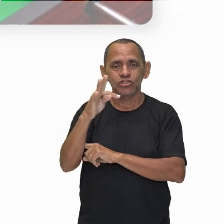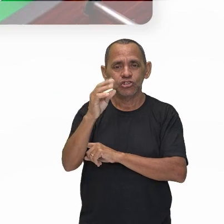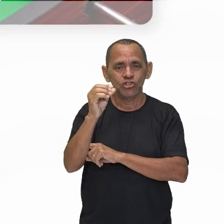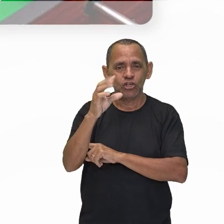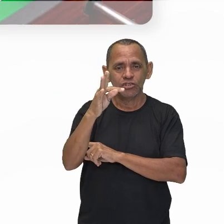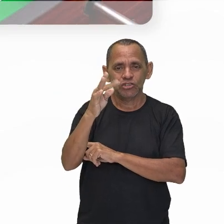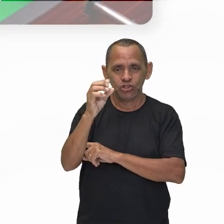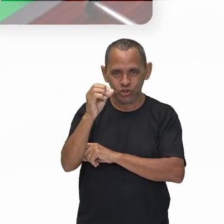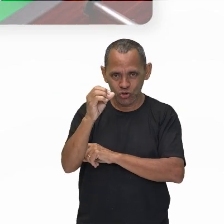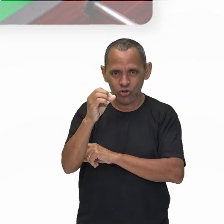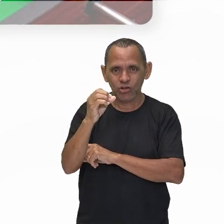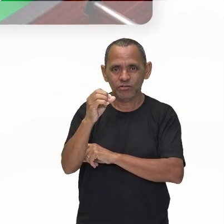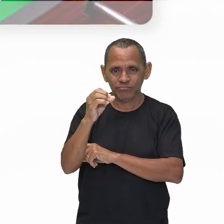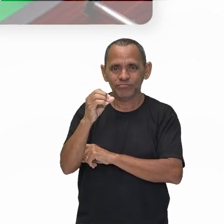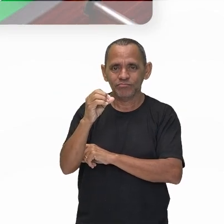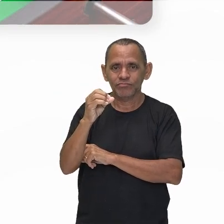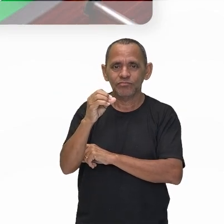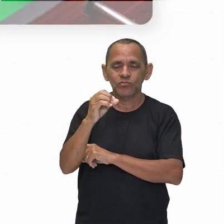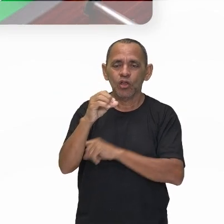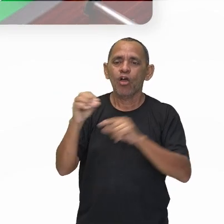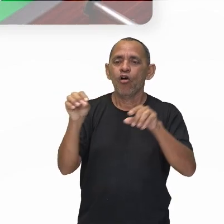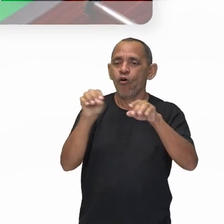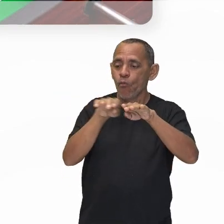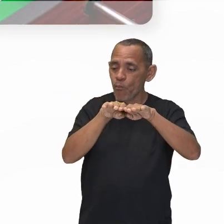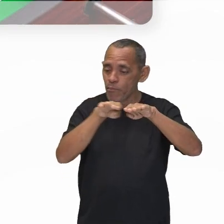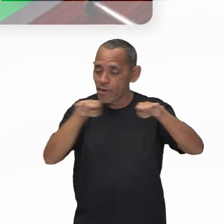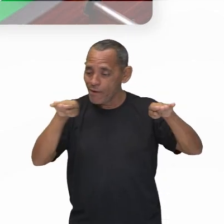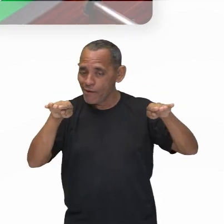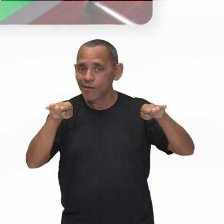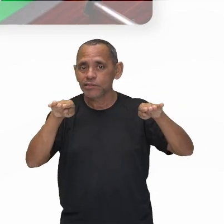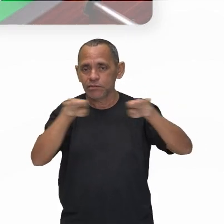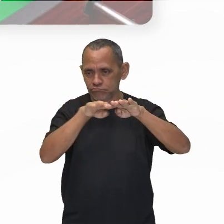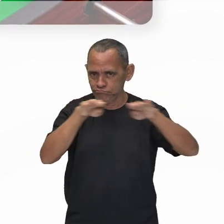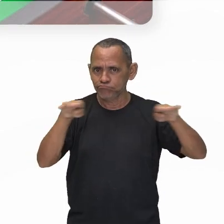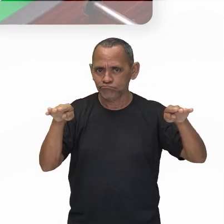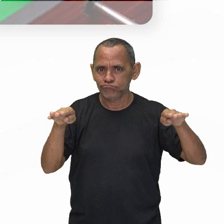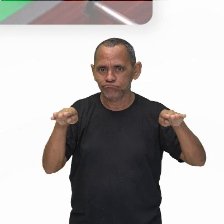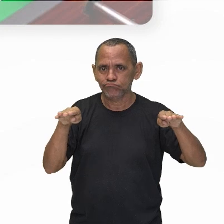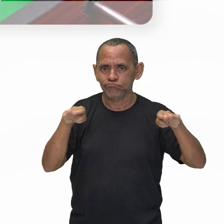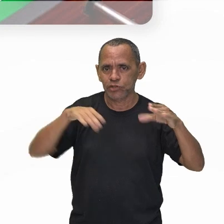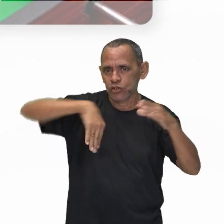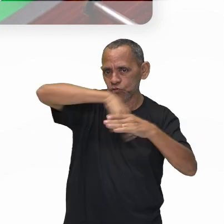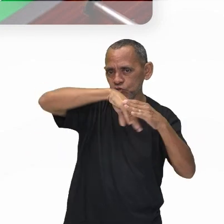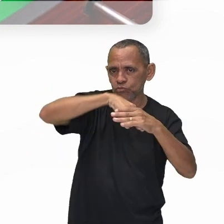mesa. É um jogo inspirado no futebol. Nele, os jogadores